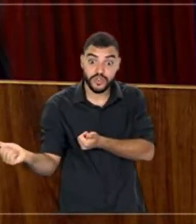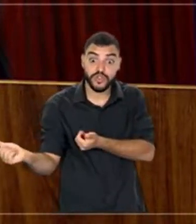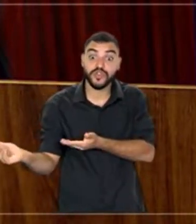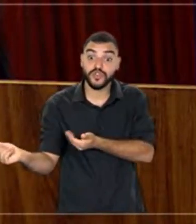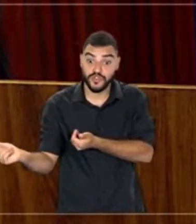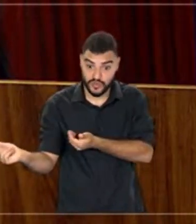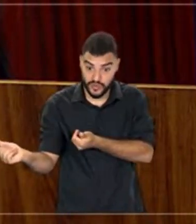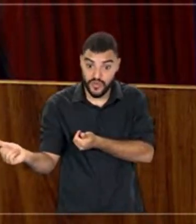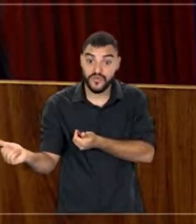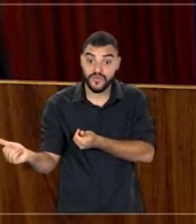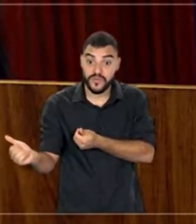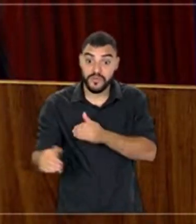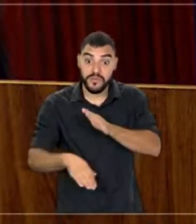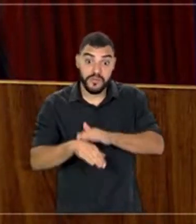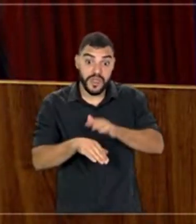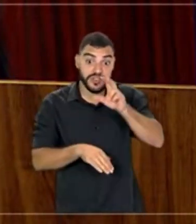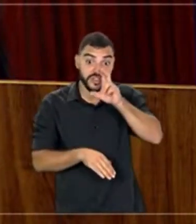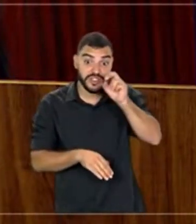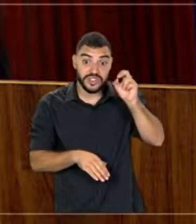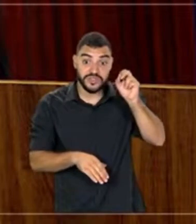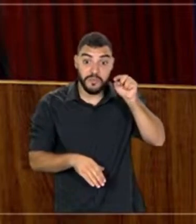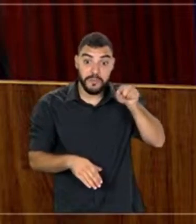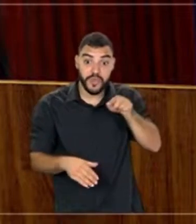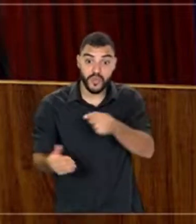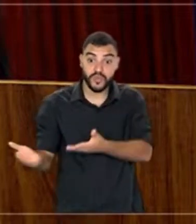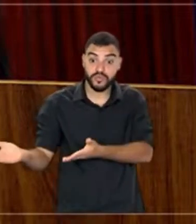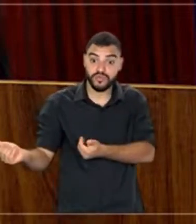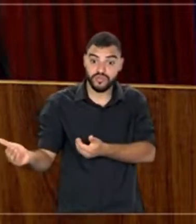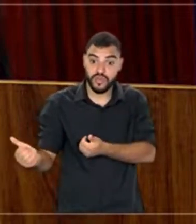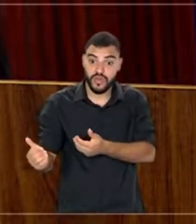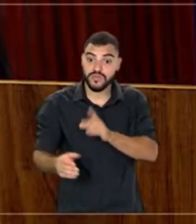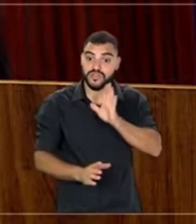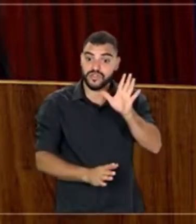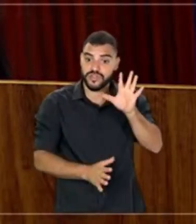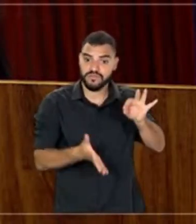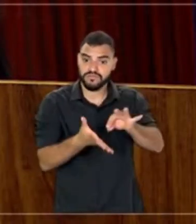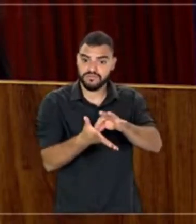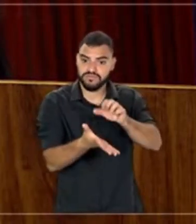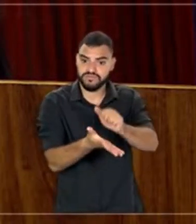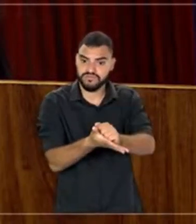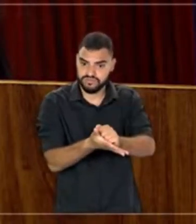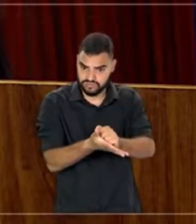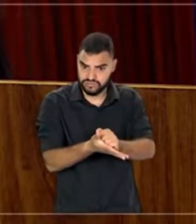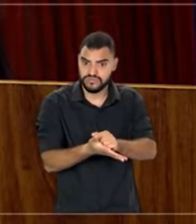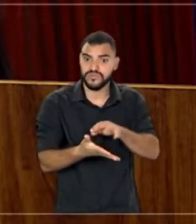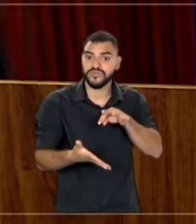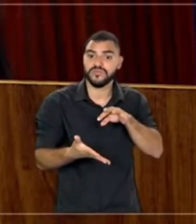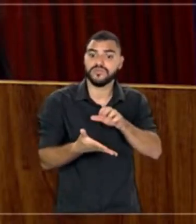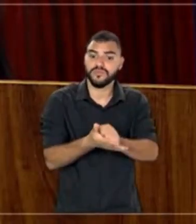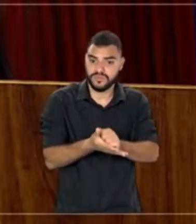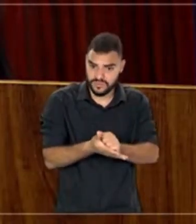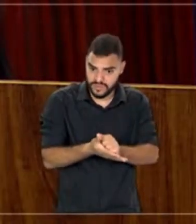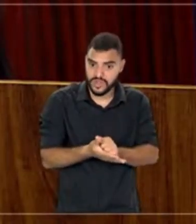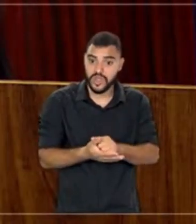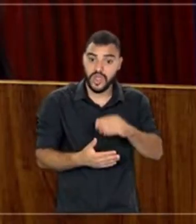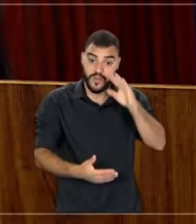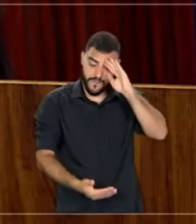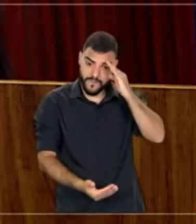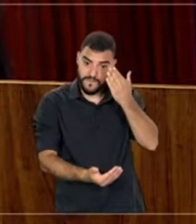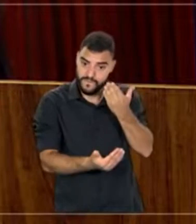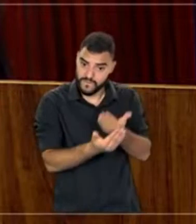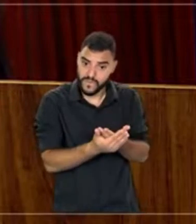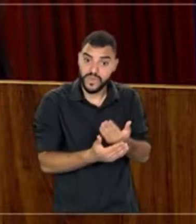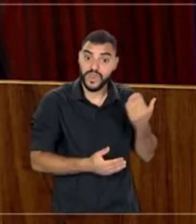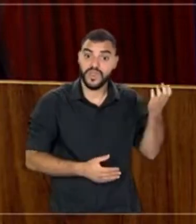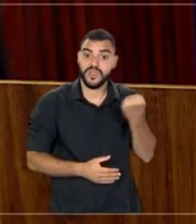de 500 mil jovens se cadastraram na justiça eleitoral, demonstrando a confiança na